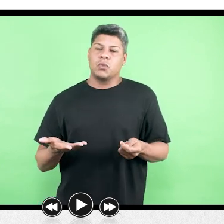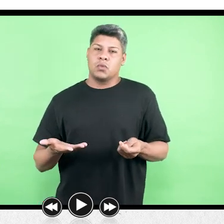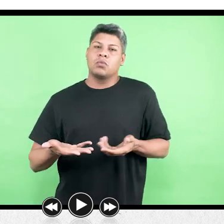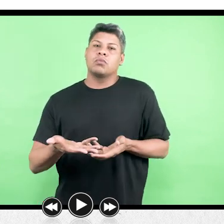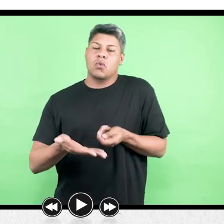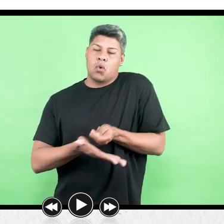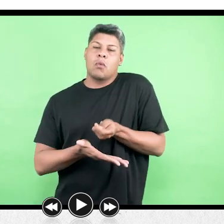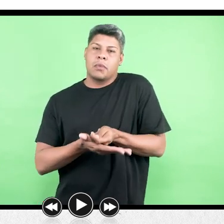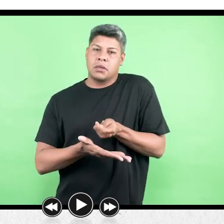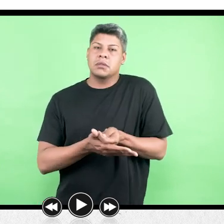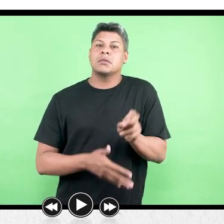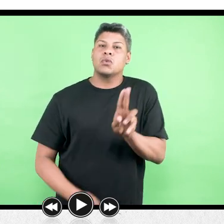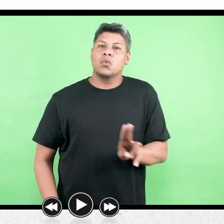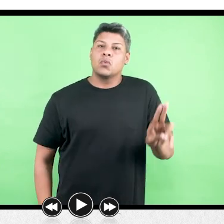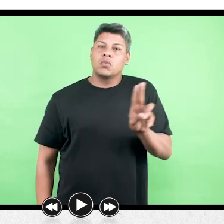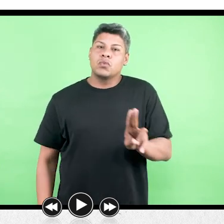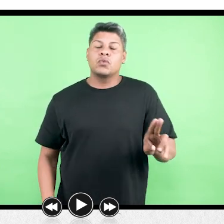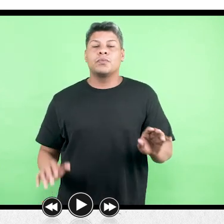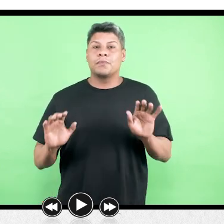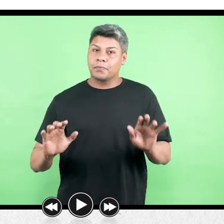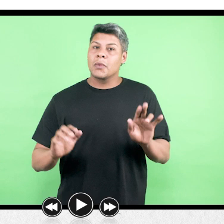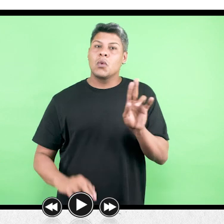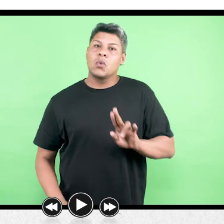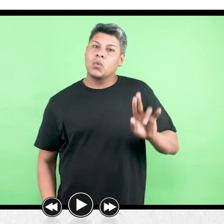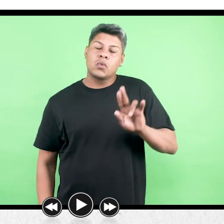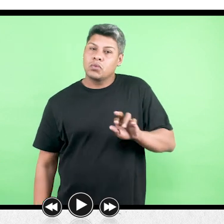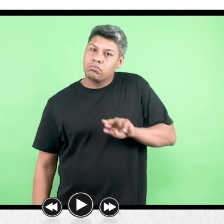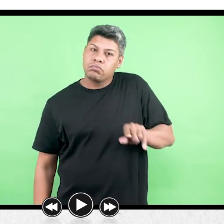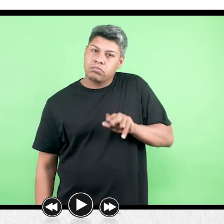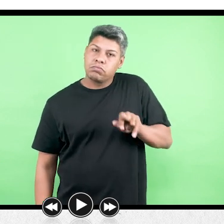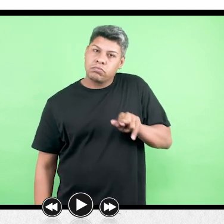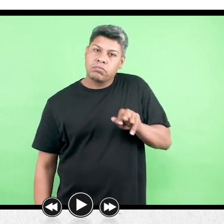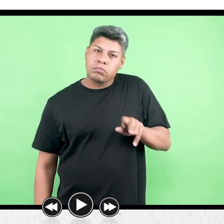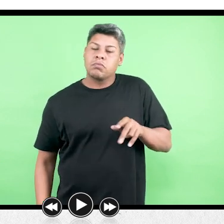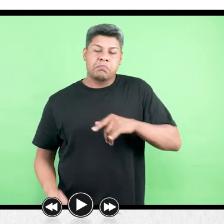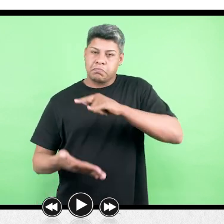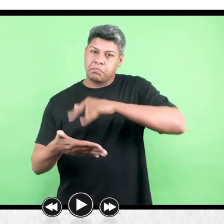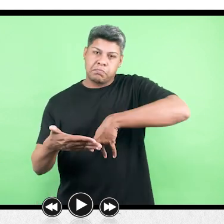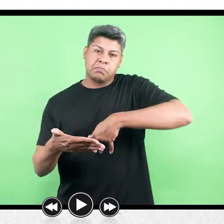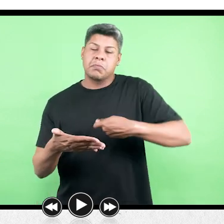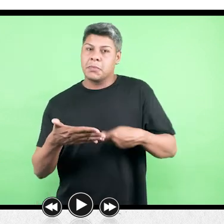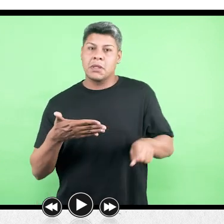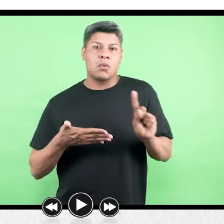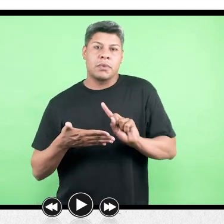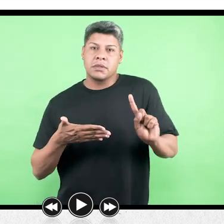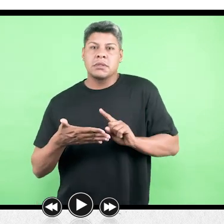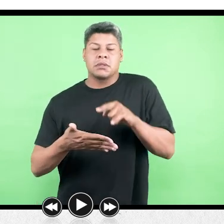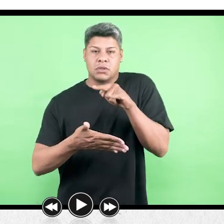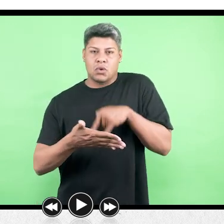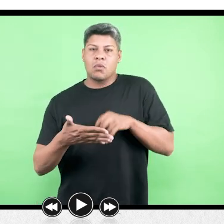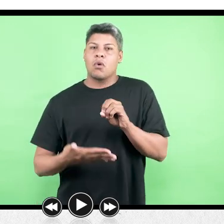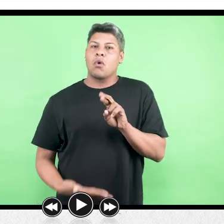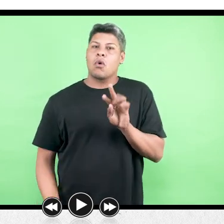cobrança pelo uso. E usos que não são sujeitos à outorga, ou seja, usos que não precisam ter a concessão,